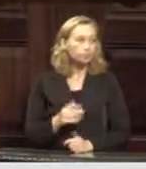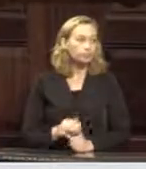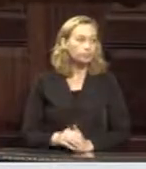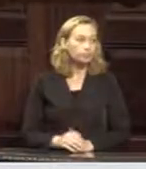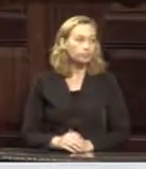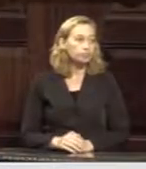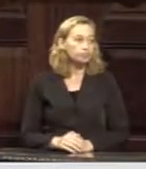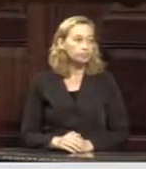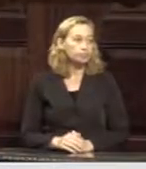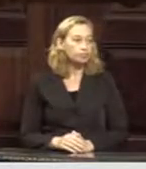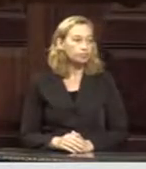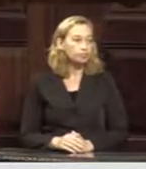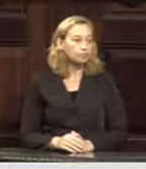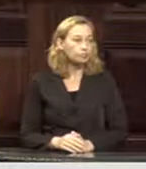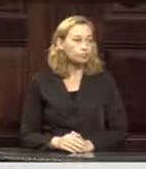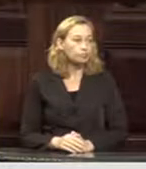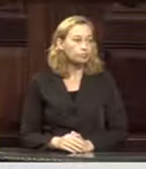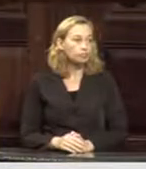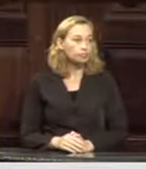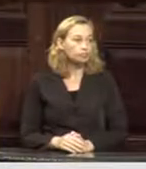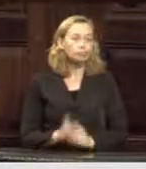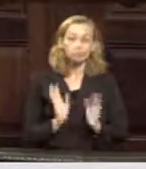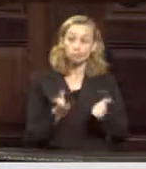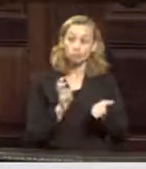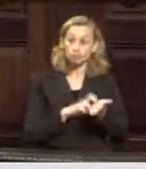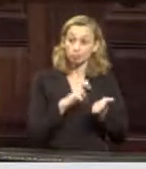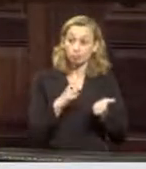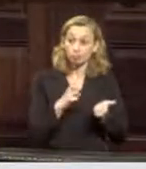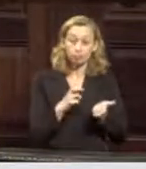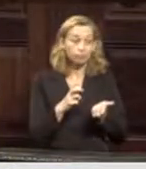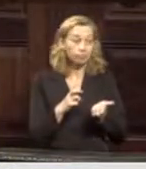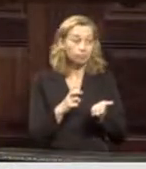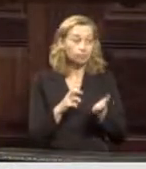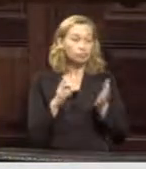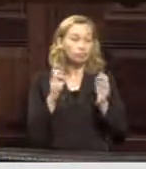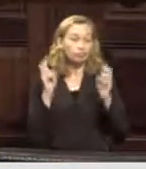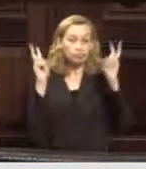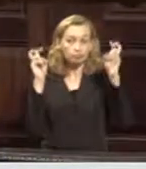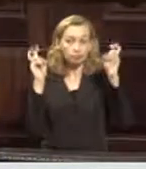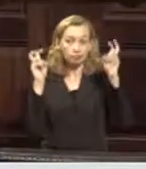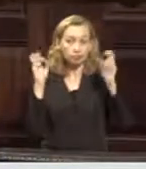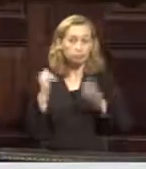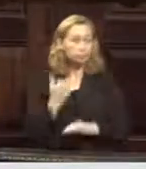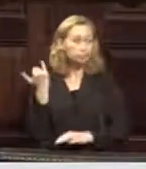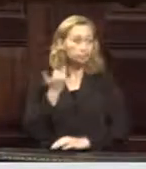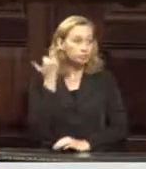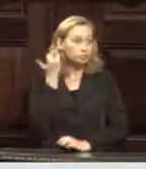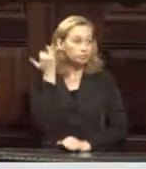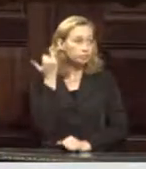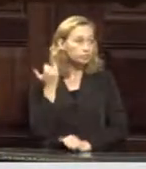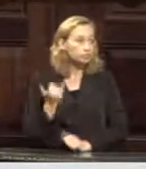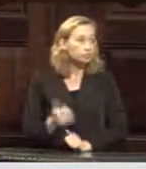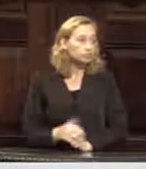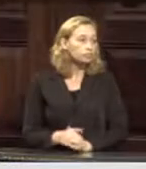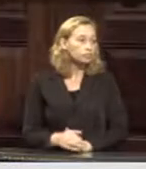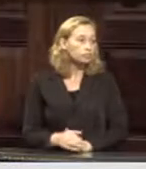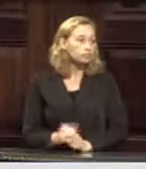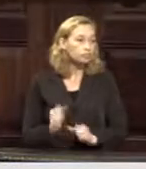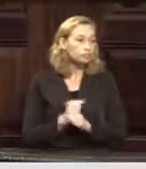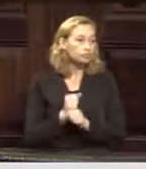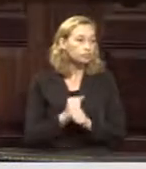nos anais da Casa, essa participação nossa hoje de manhã em torno desse tema tão importante, tendo em vista que esse ano